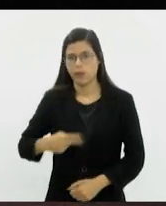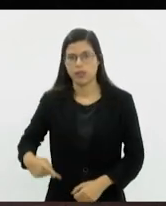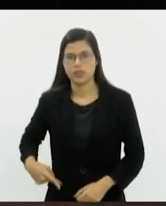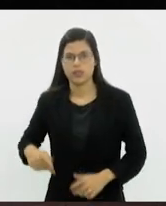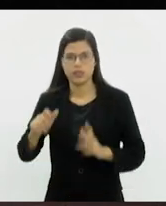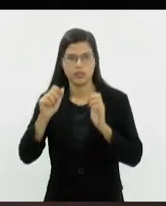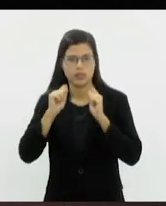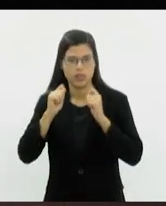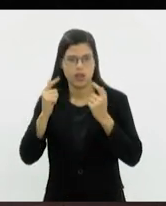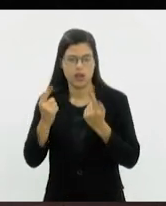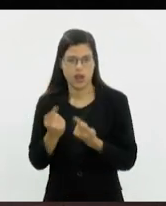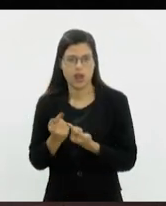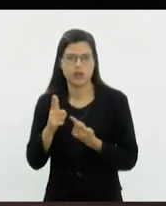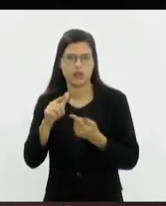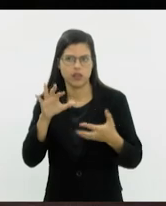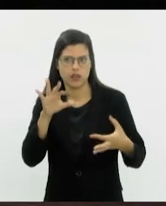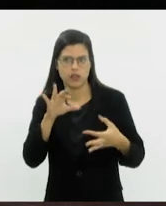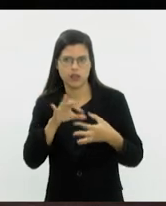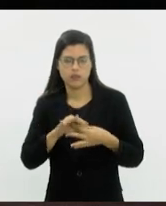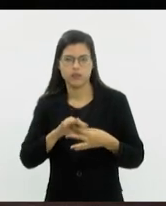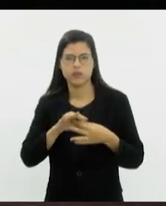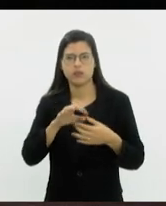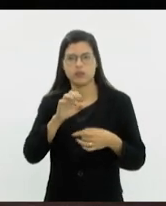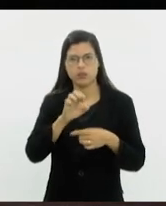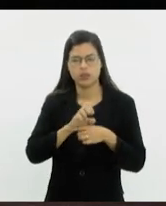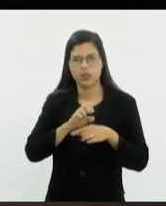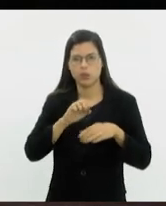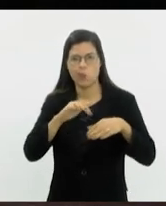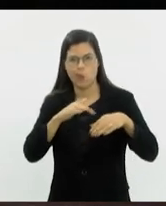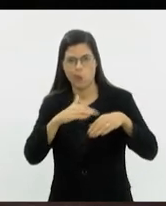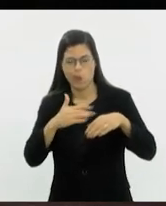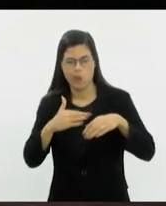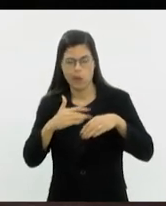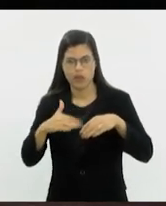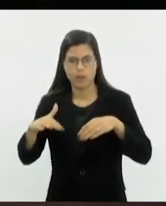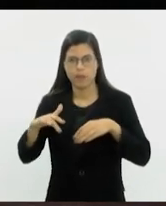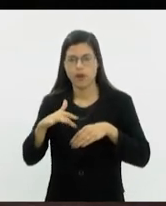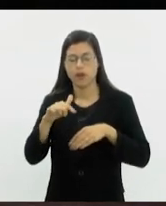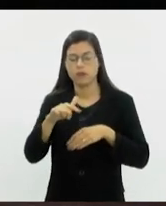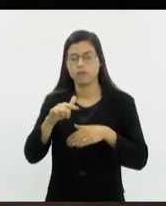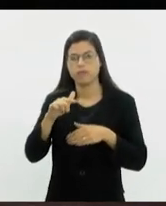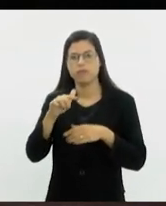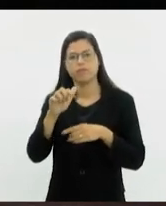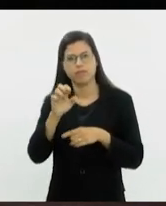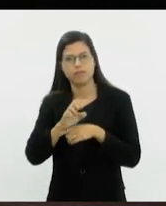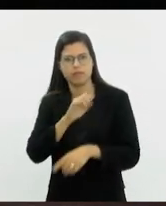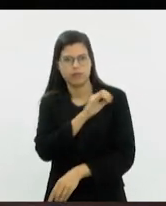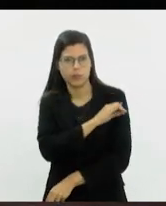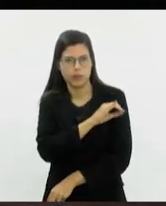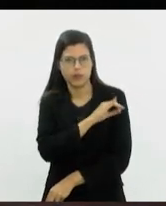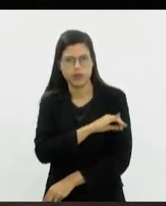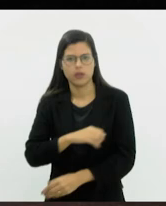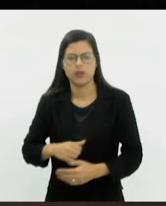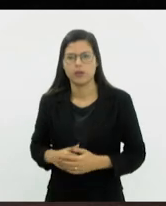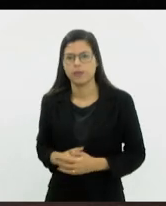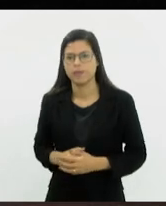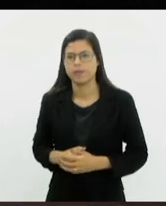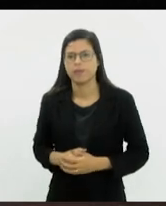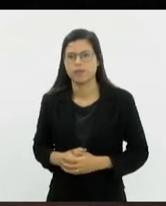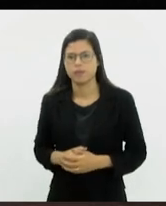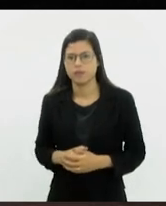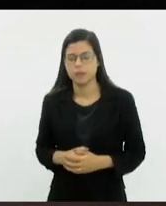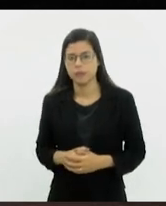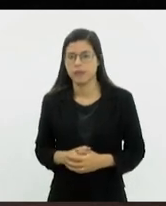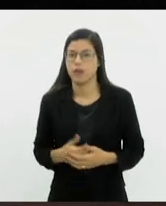que foi a fusão do Estado da Guanabara com o Estado do Rio de Janeiro. Então, eu vejo nele